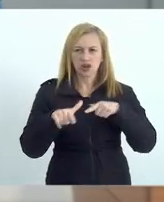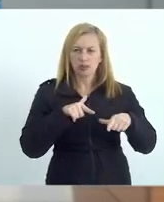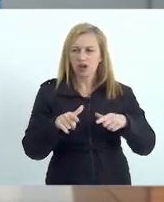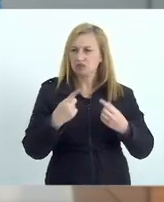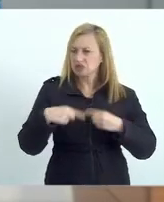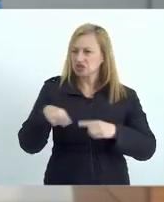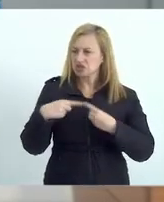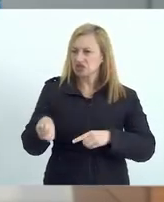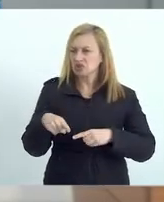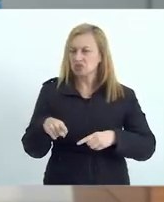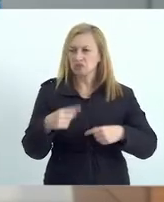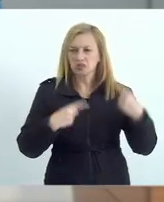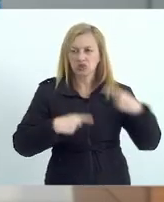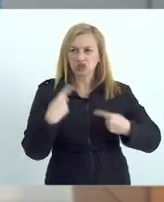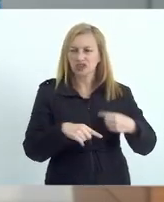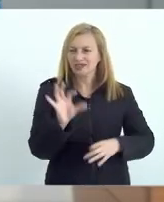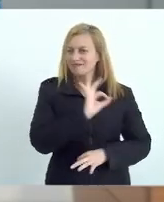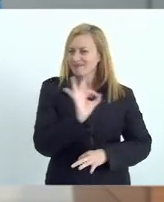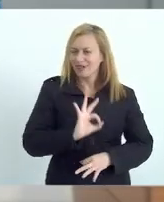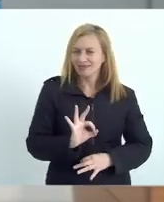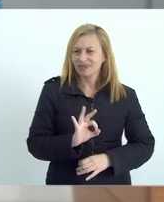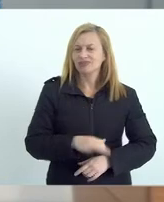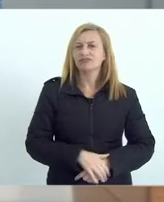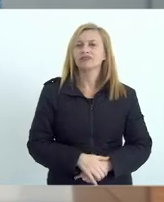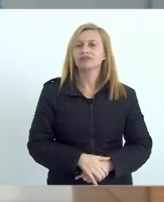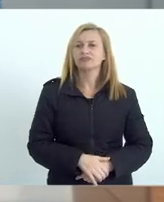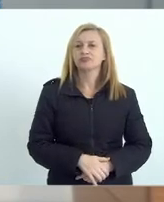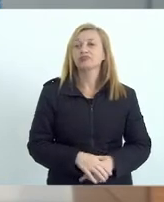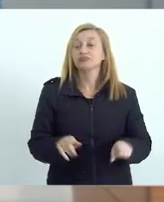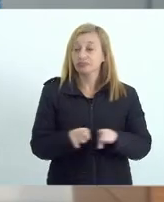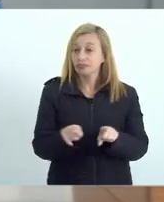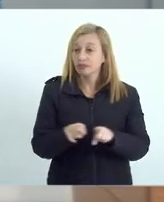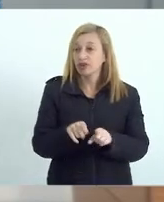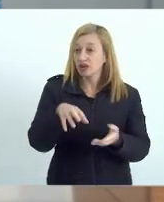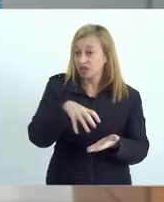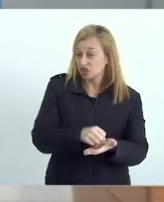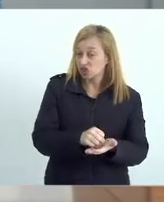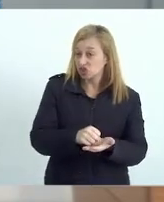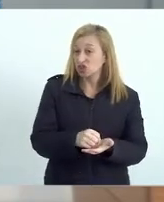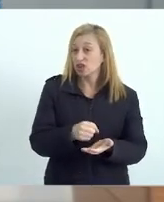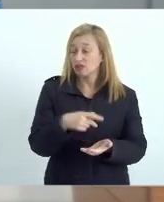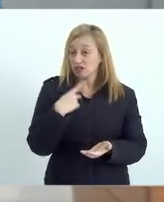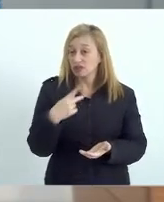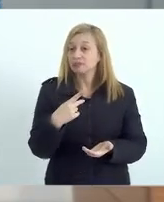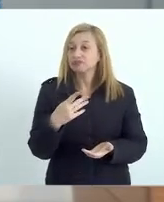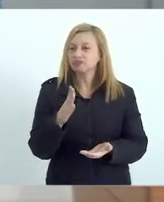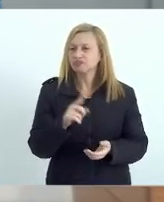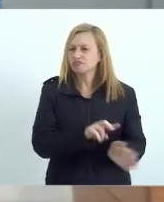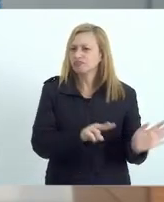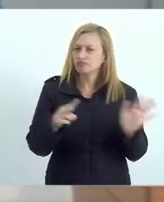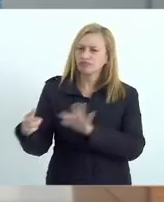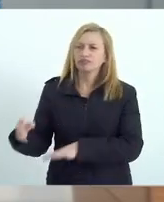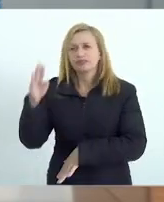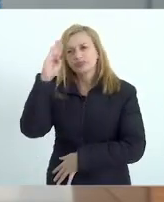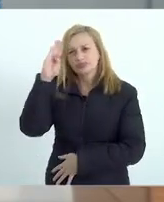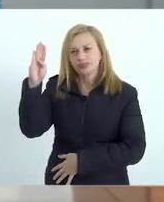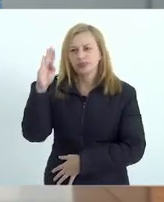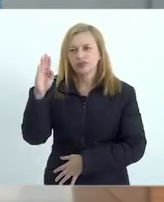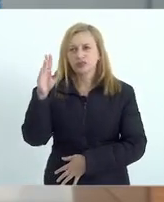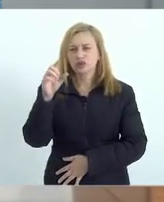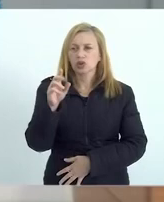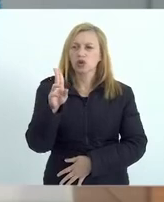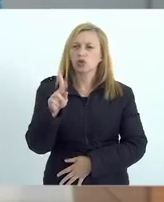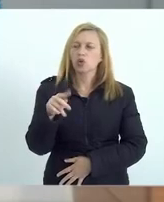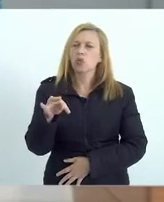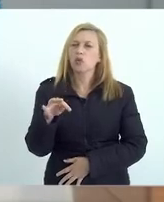perseguição política e eu não poderia deixar de registrar isso nessa semana principalmente os